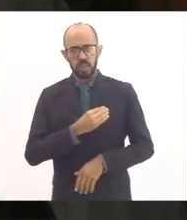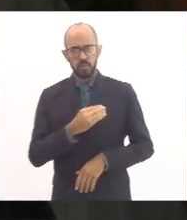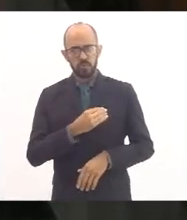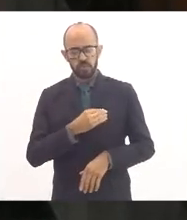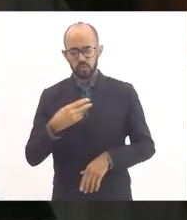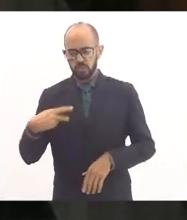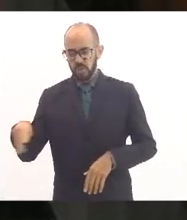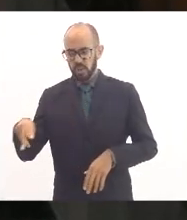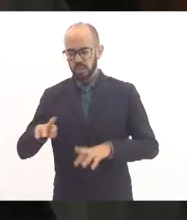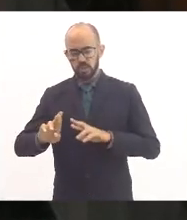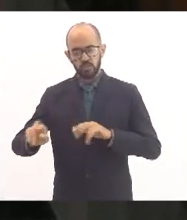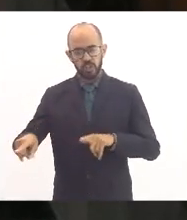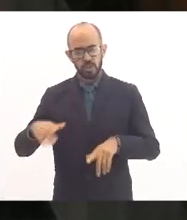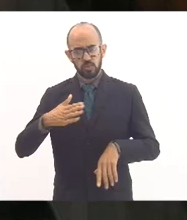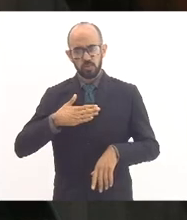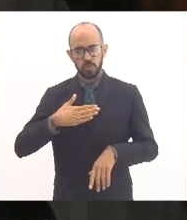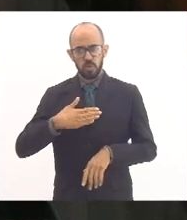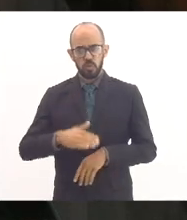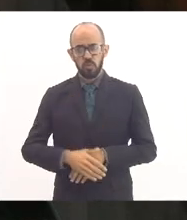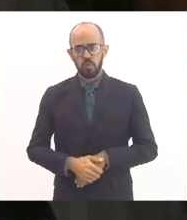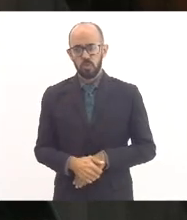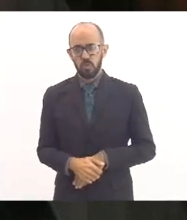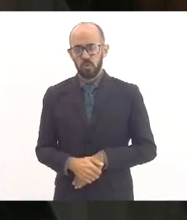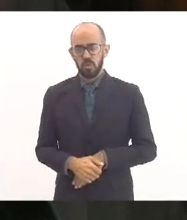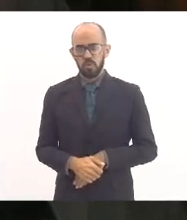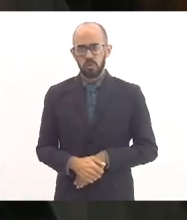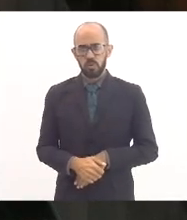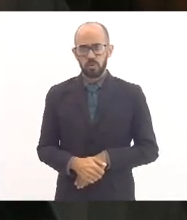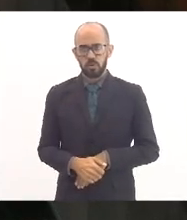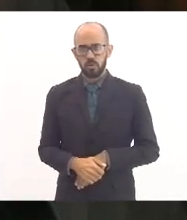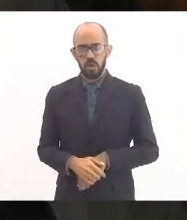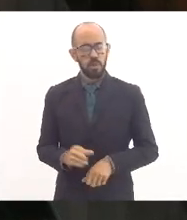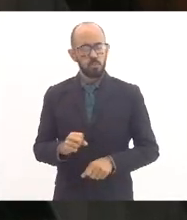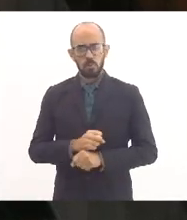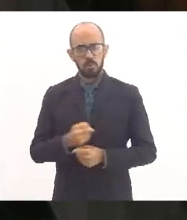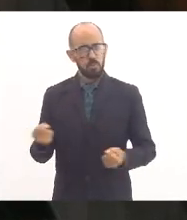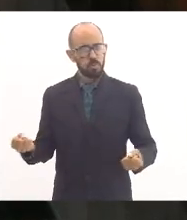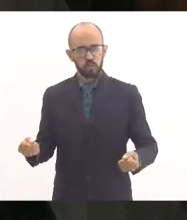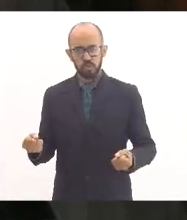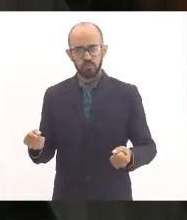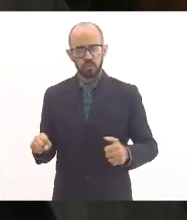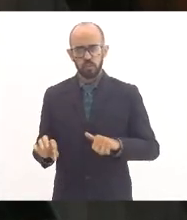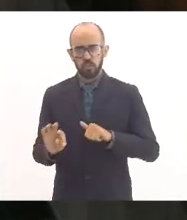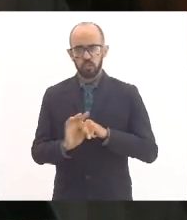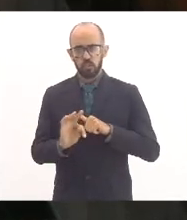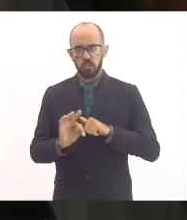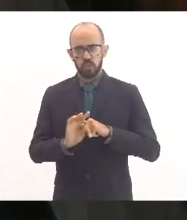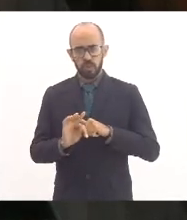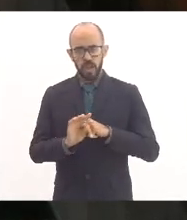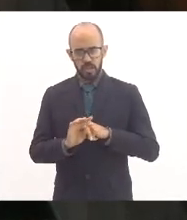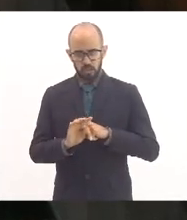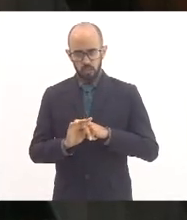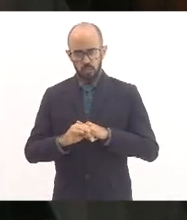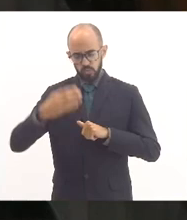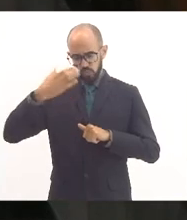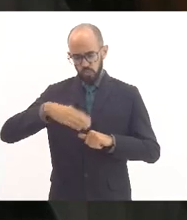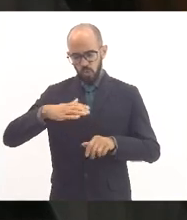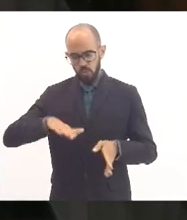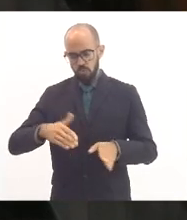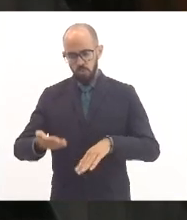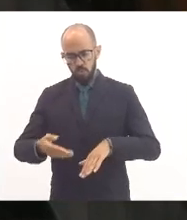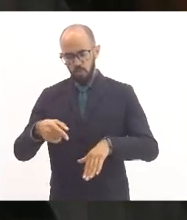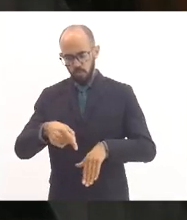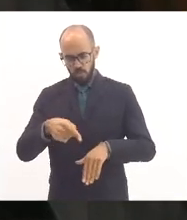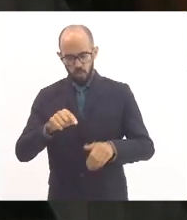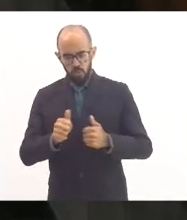dele sejam diferenciados O que é impossível que um técnico de necropsia Trabalho